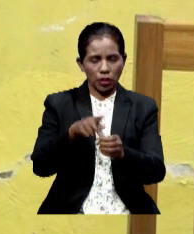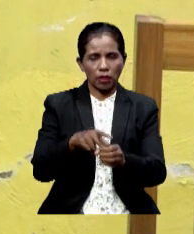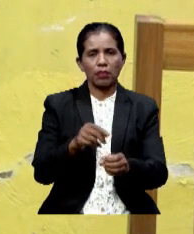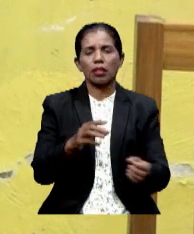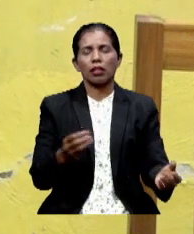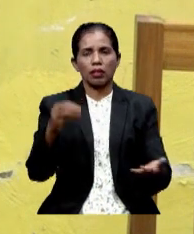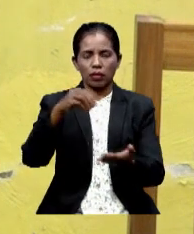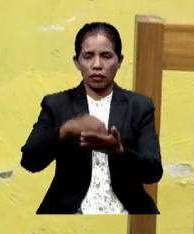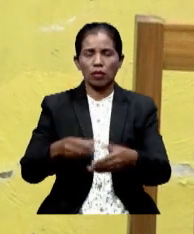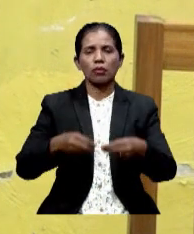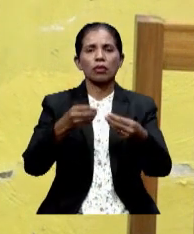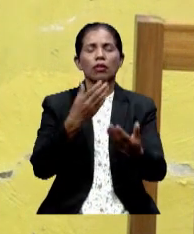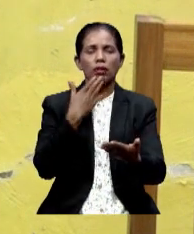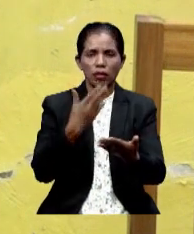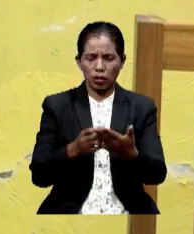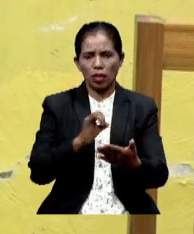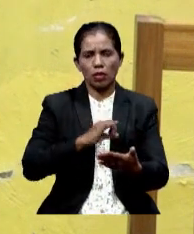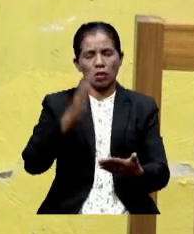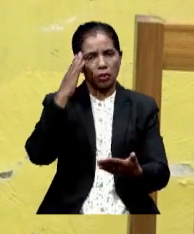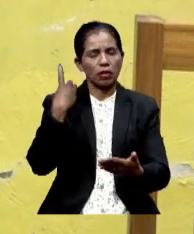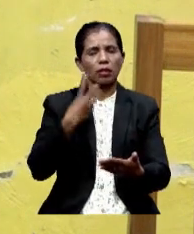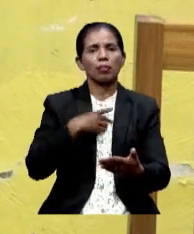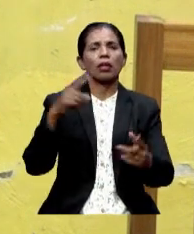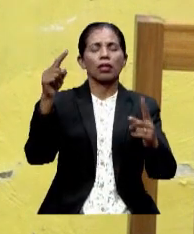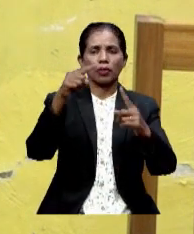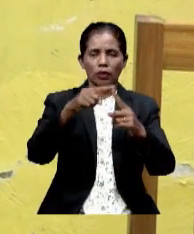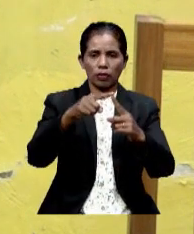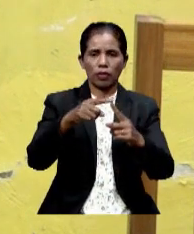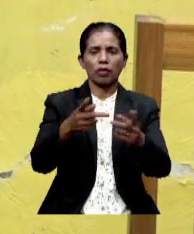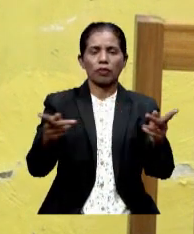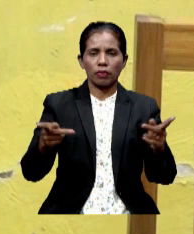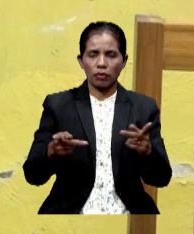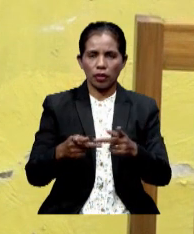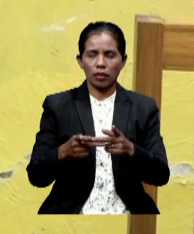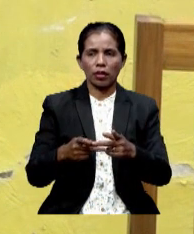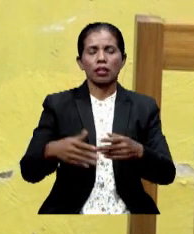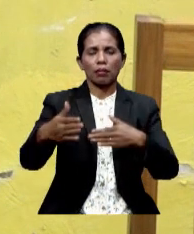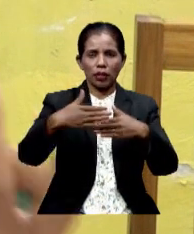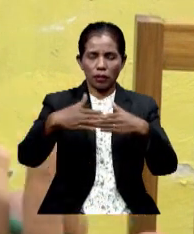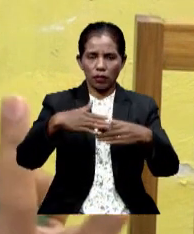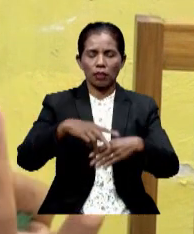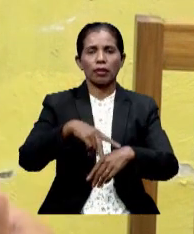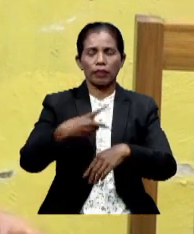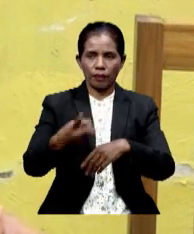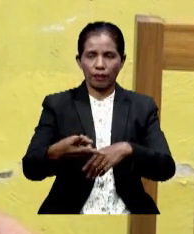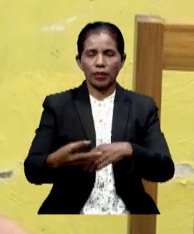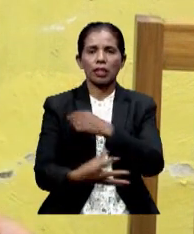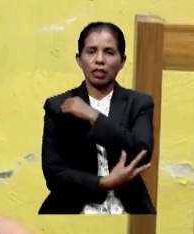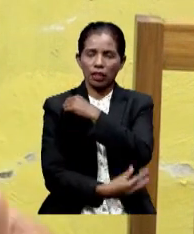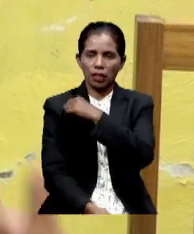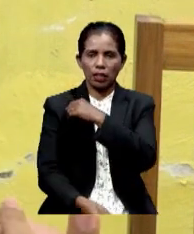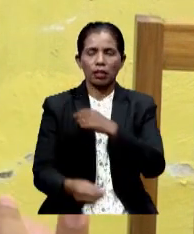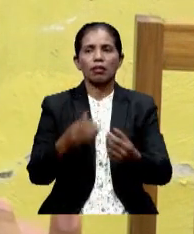bem mas bele for retorno ao não encata e tá bele todo nem ira condição e de reinar fiscal né. Bancarrota ne bem menciona